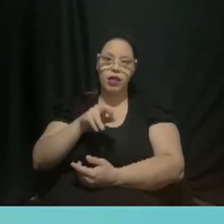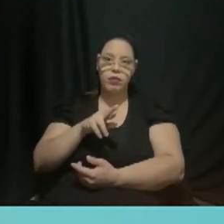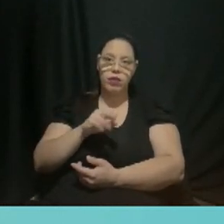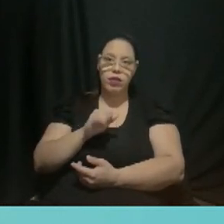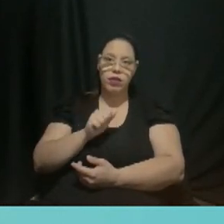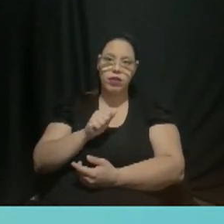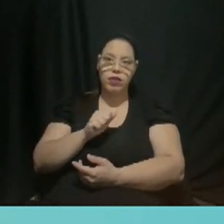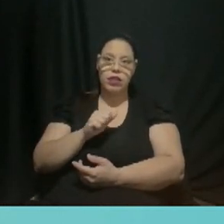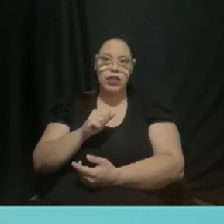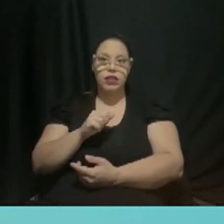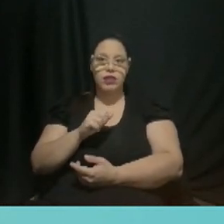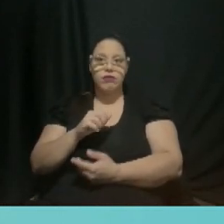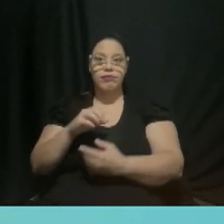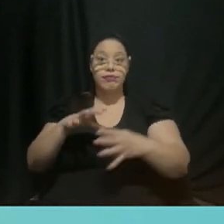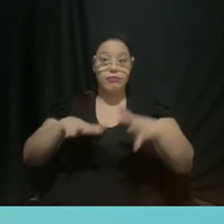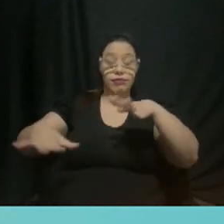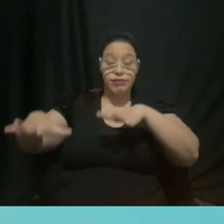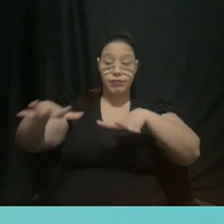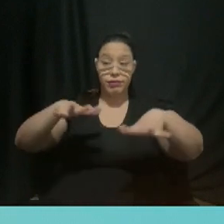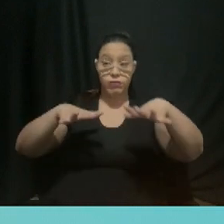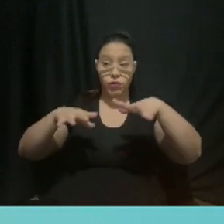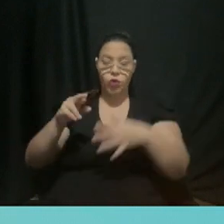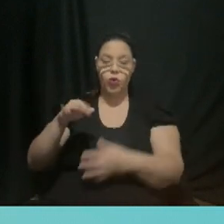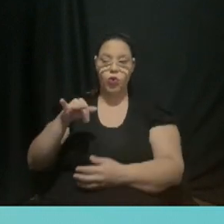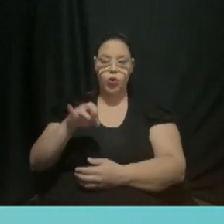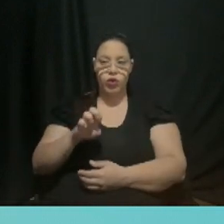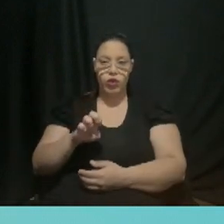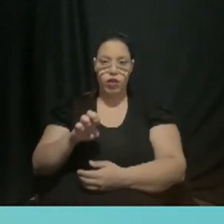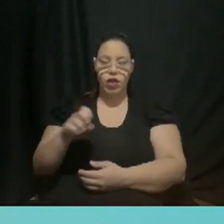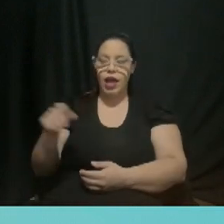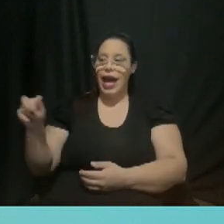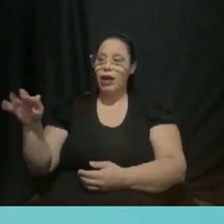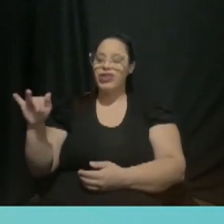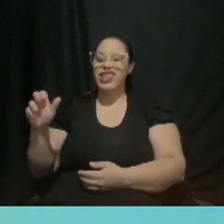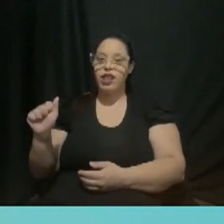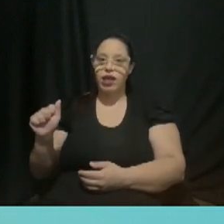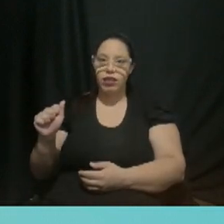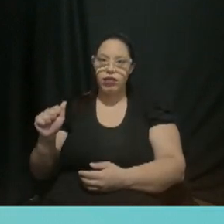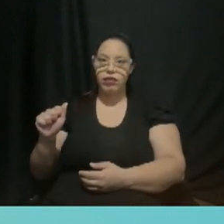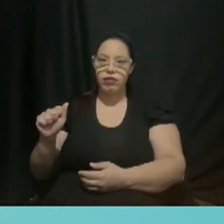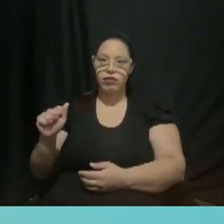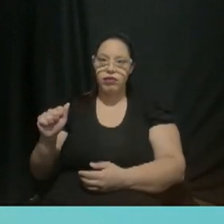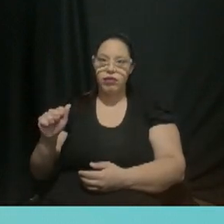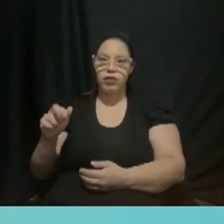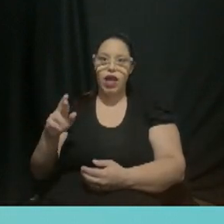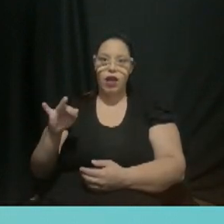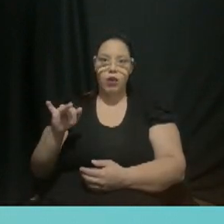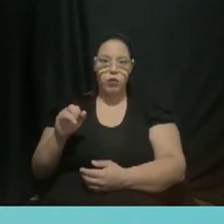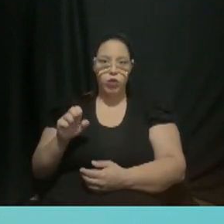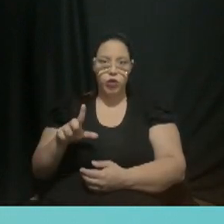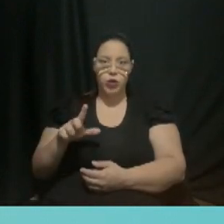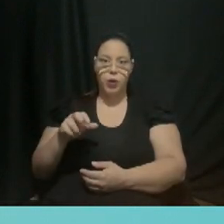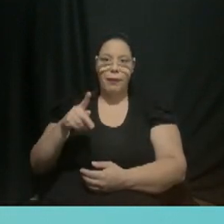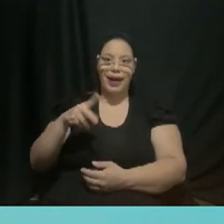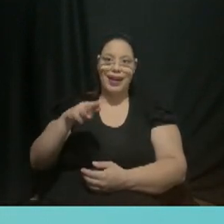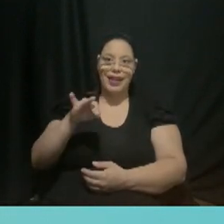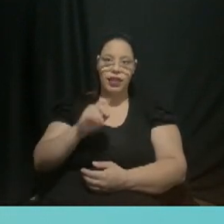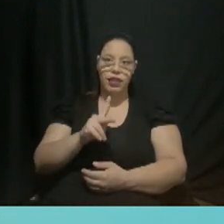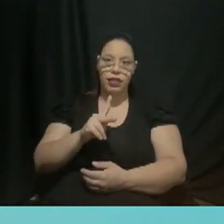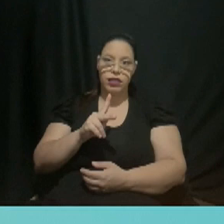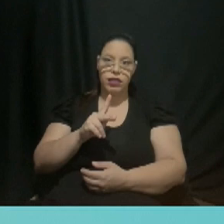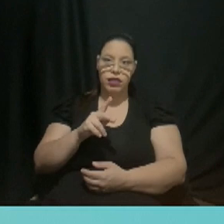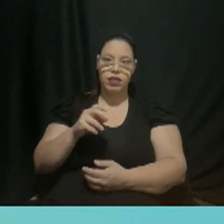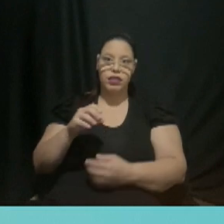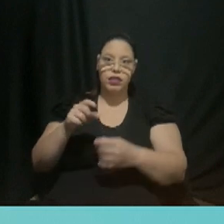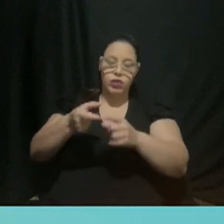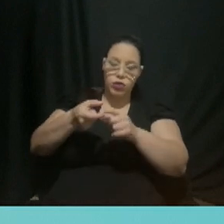regiões costeiras do norte e leste da Austrália. No Australian Reptile Park, taipãs costeiras têm seus venenos coletados para que